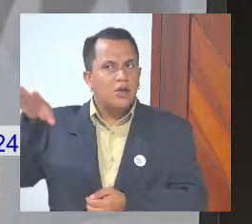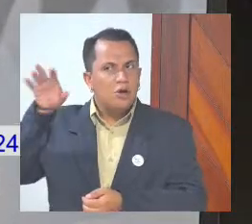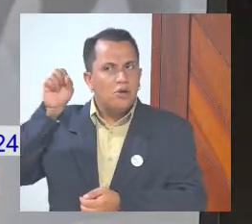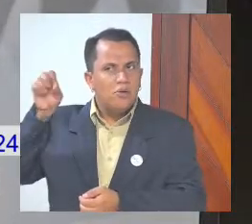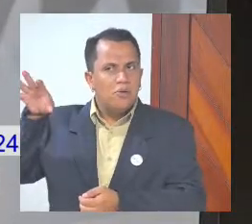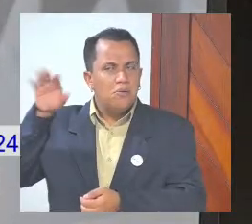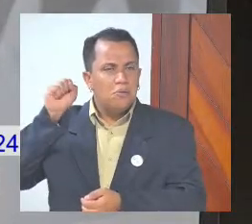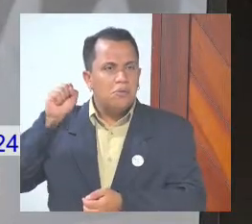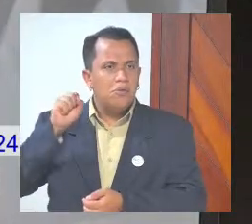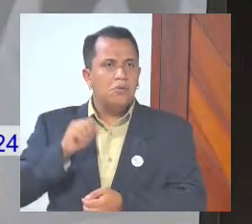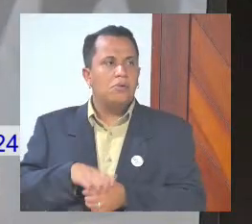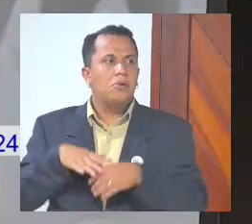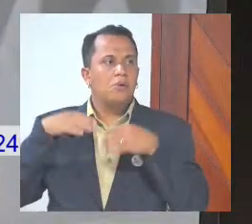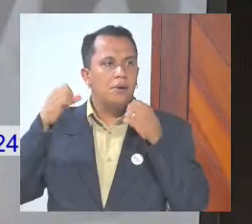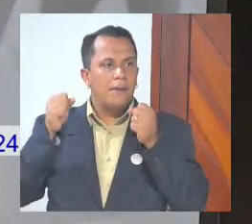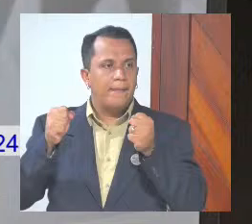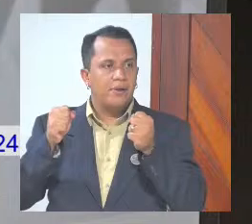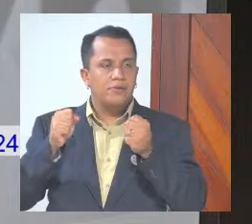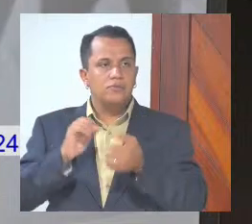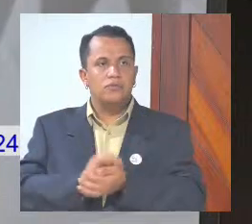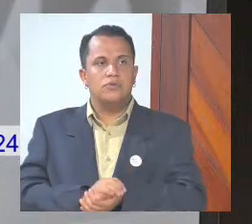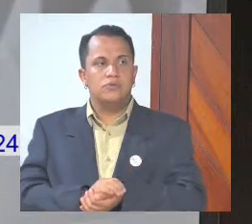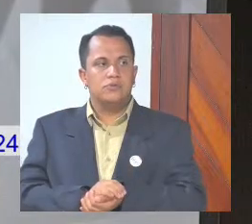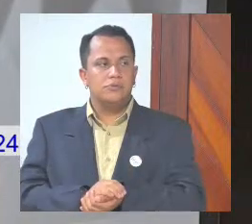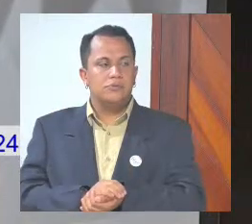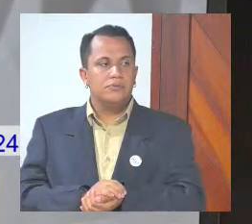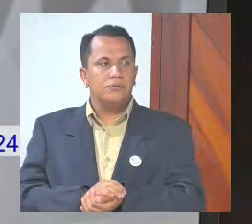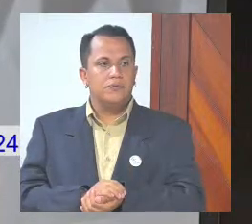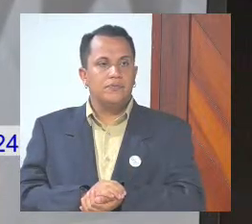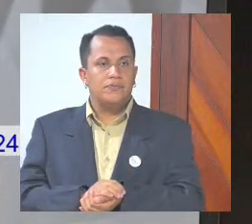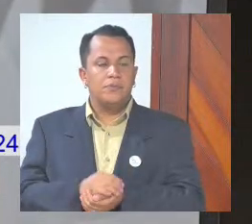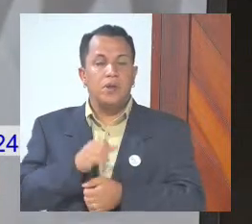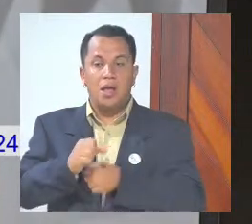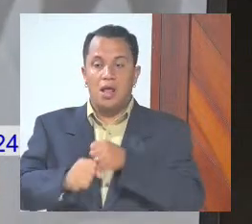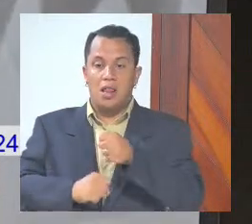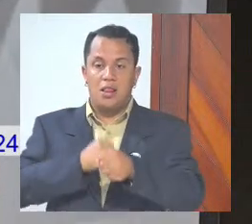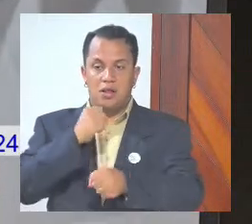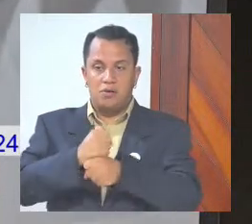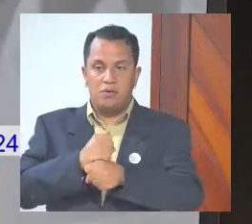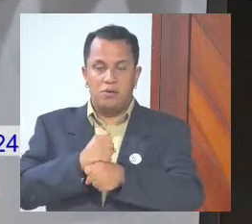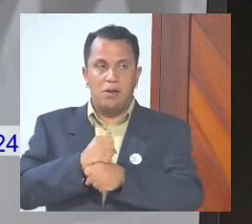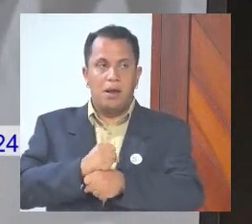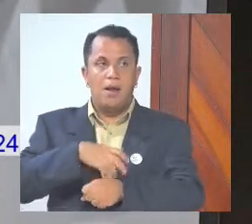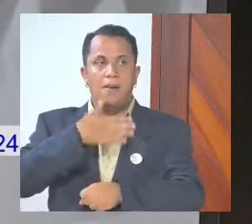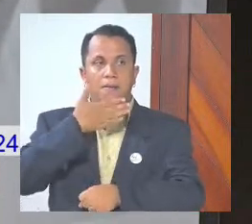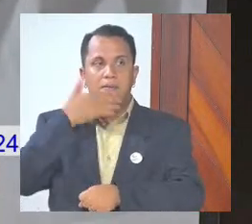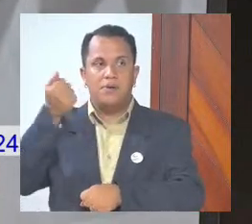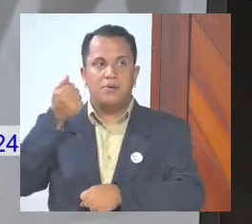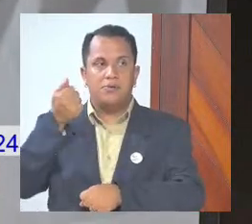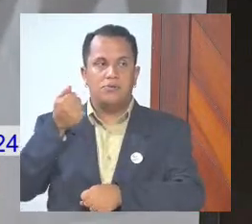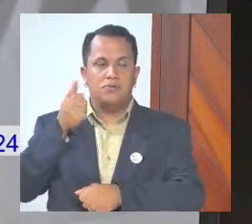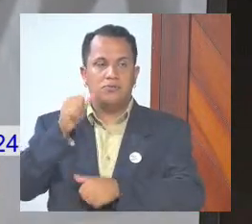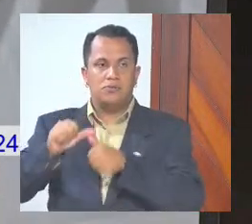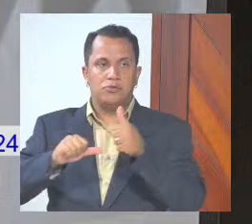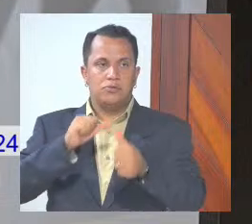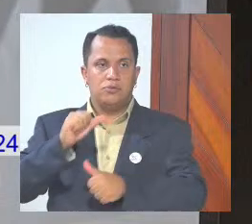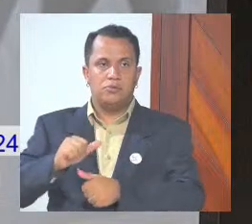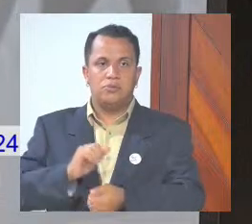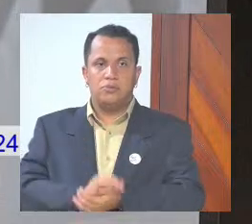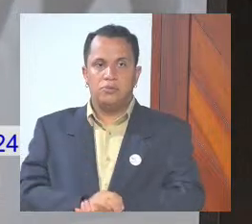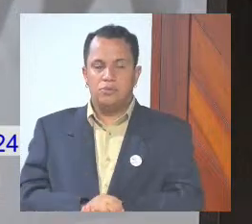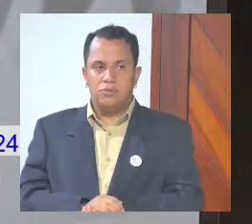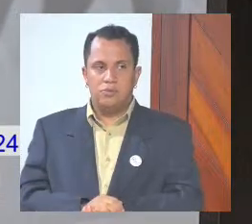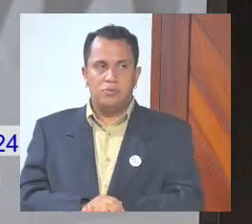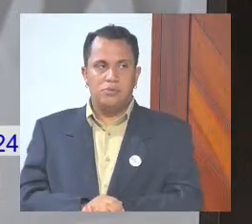dizer, o Poder Executivo dizer, ano que vem vai ser diferente.